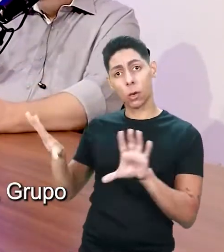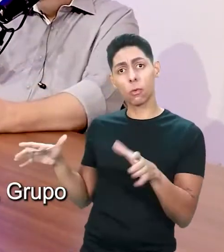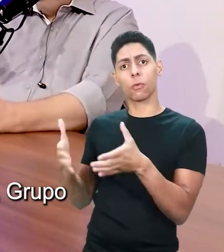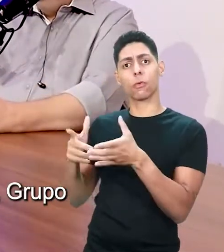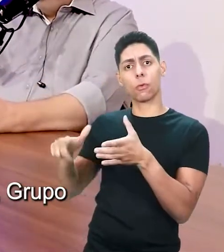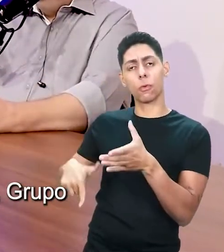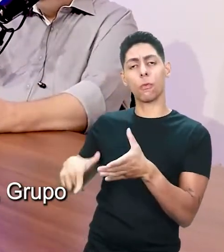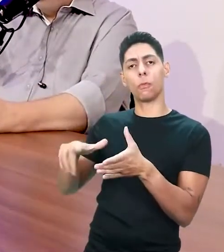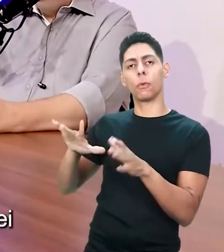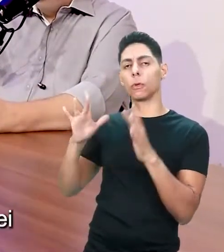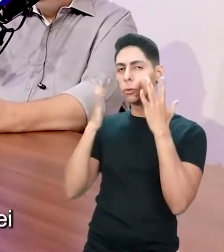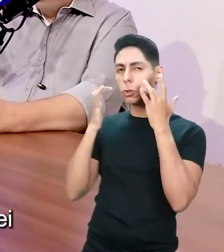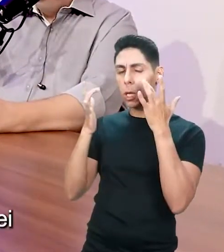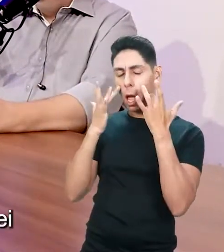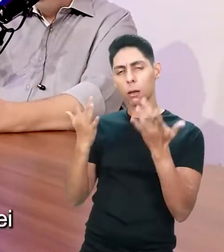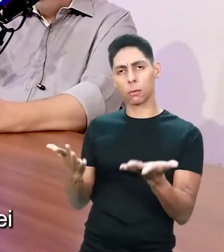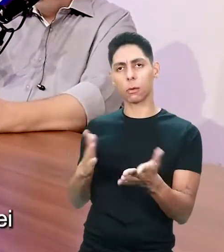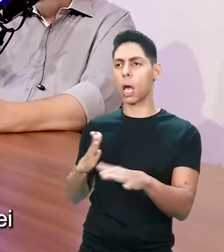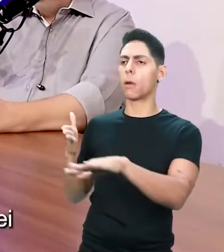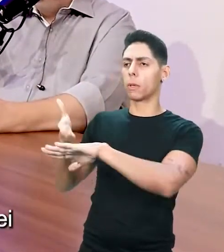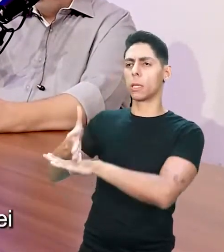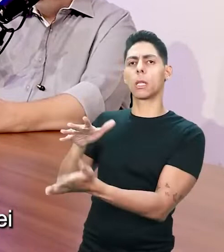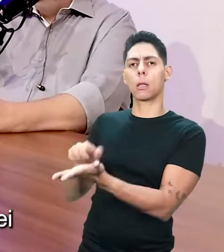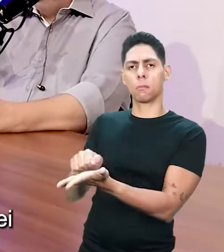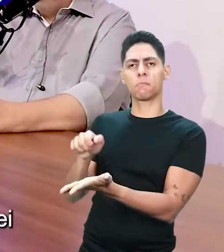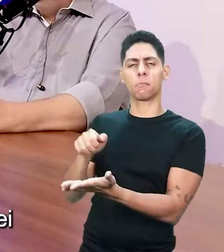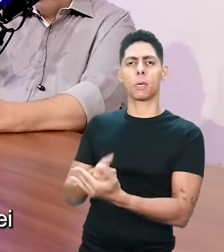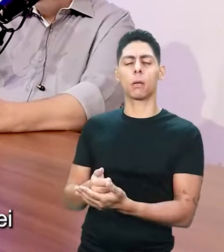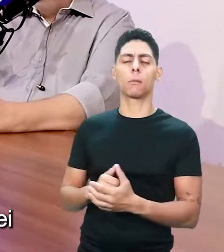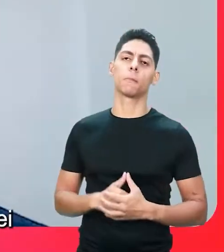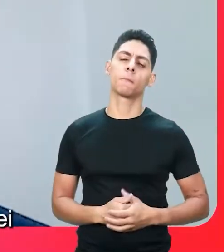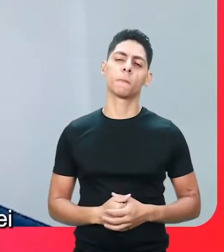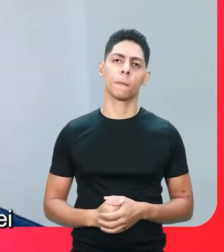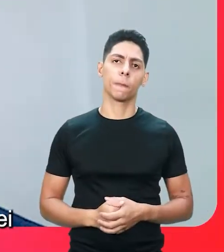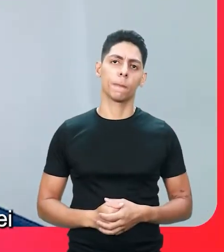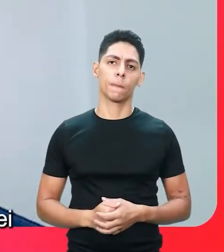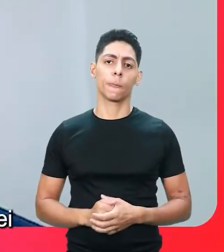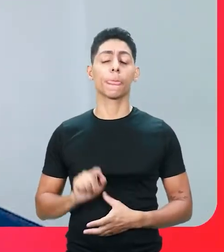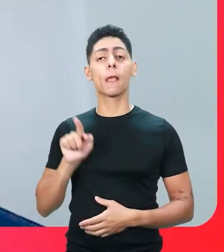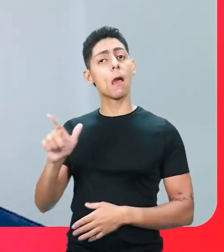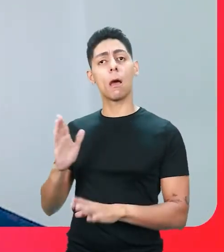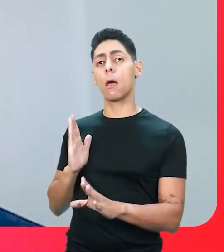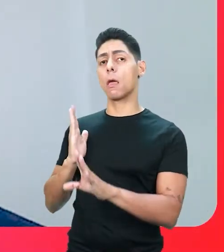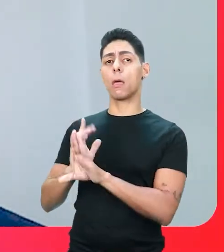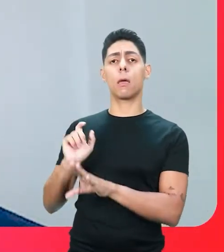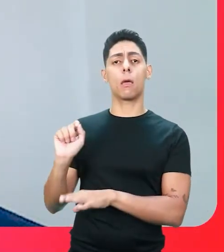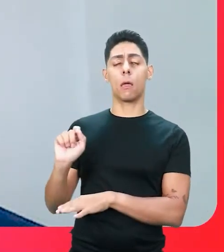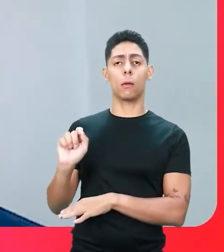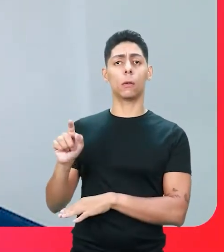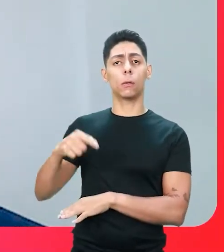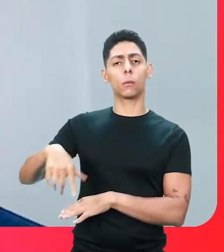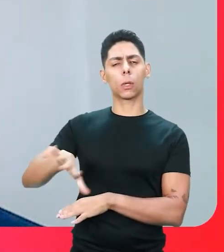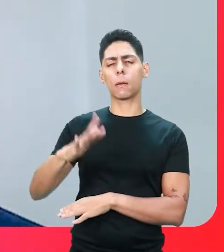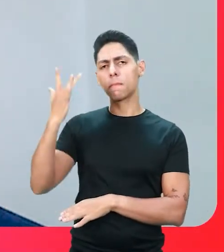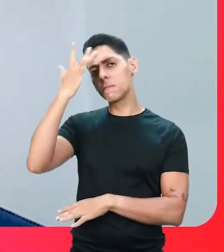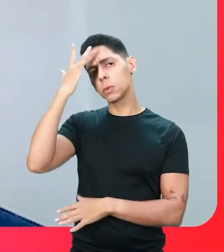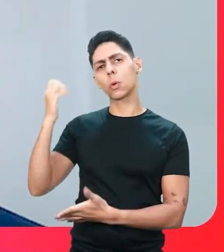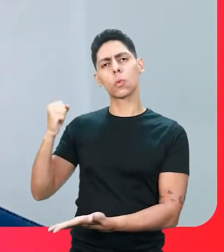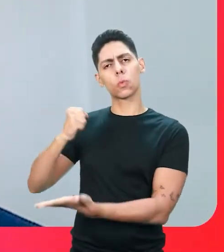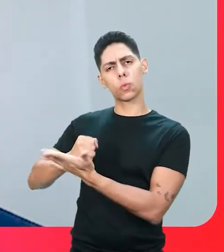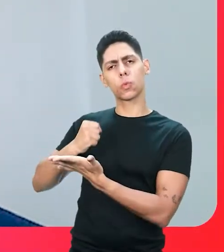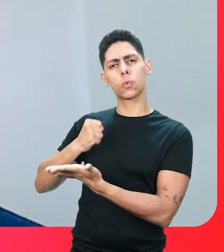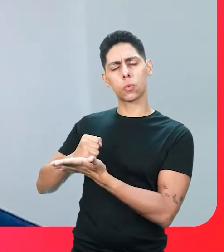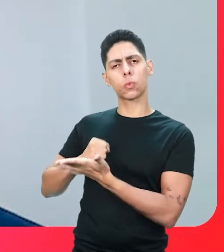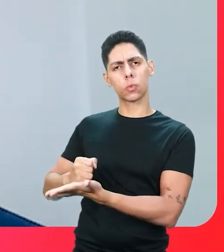Imagem de Teatro, esse era o nome, eu fui fazer, em 1977, eu com 15 anos. E lá encontrei muito apoio das